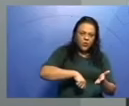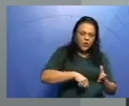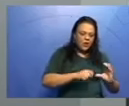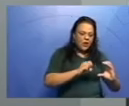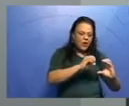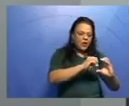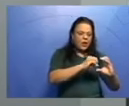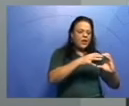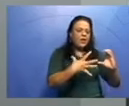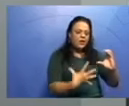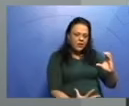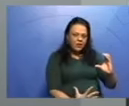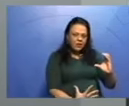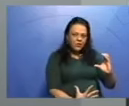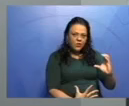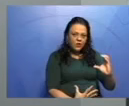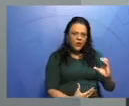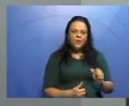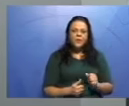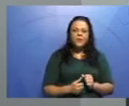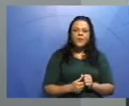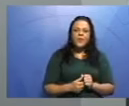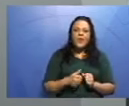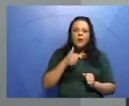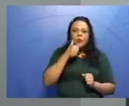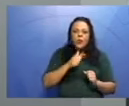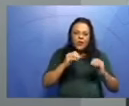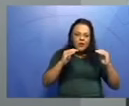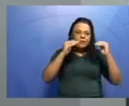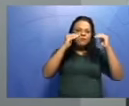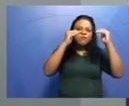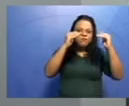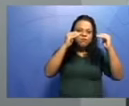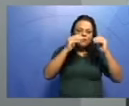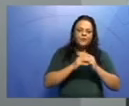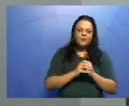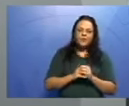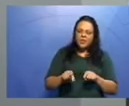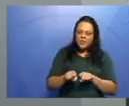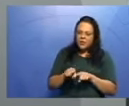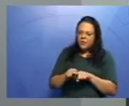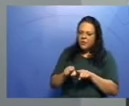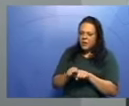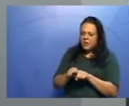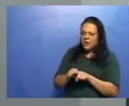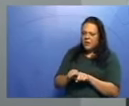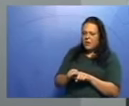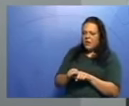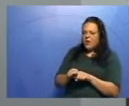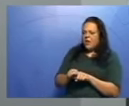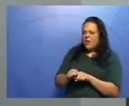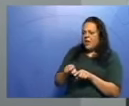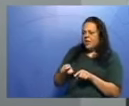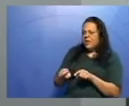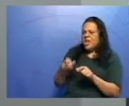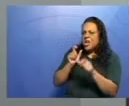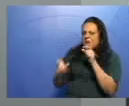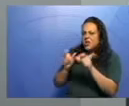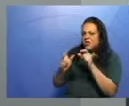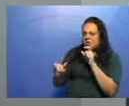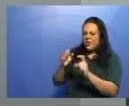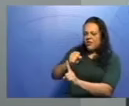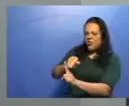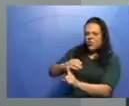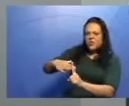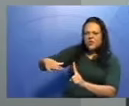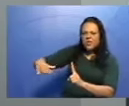fazer críticas com a sociedade burguesa da época. Então, a mulher era casada e ela tinha